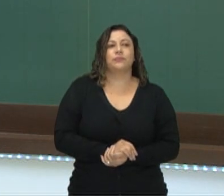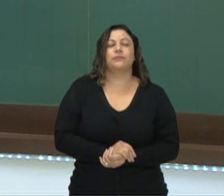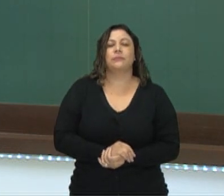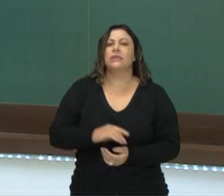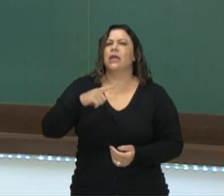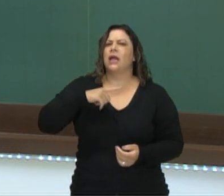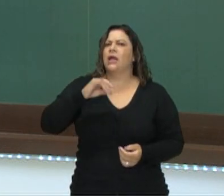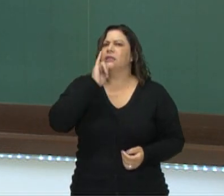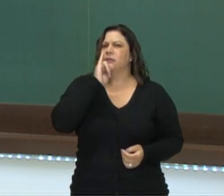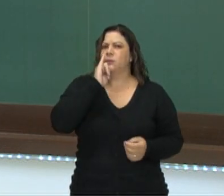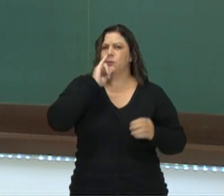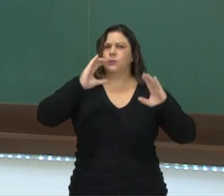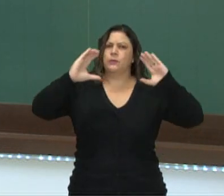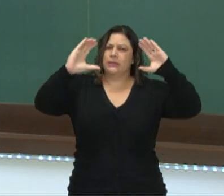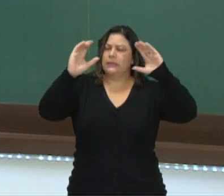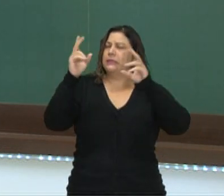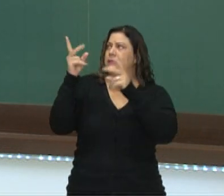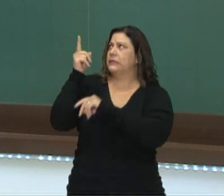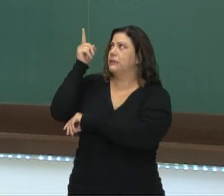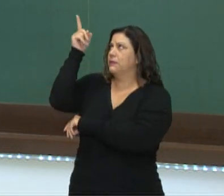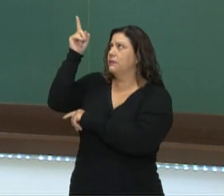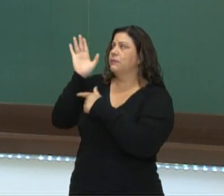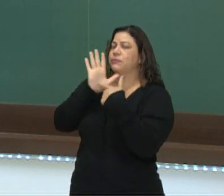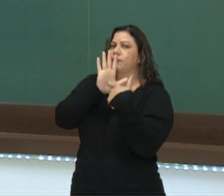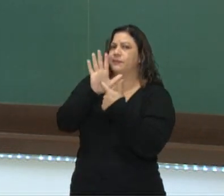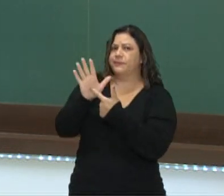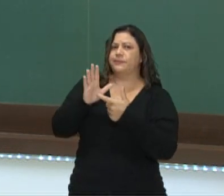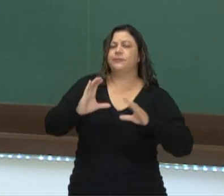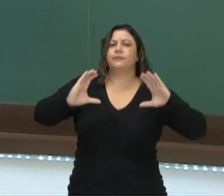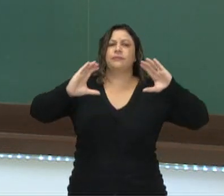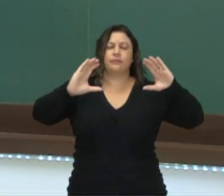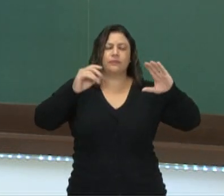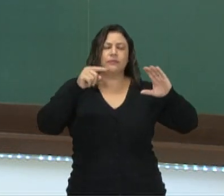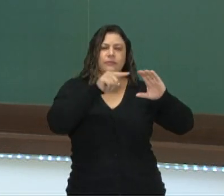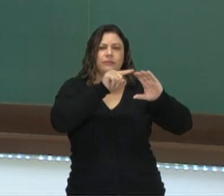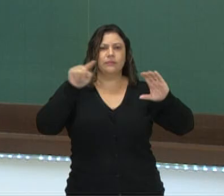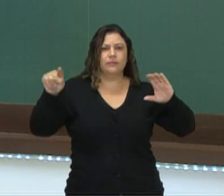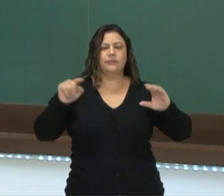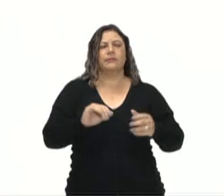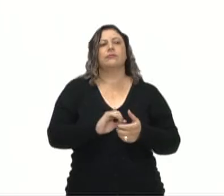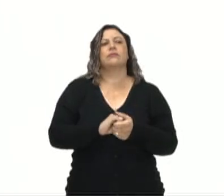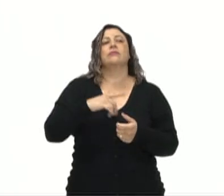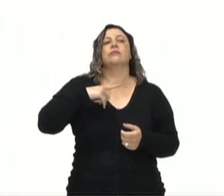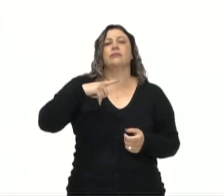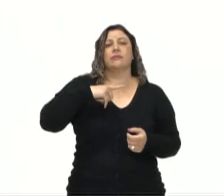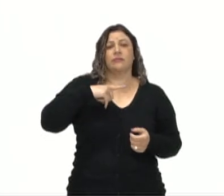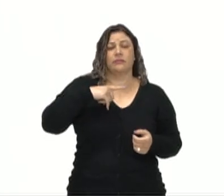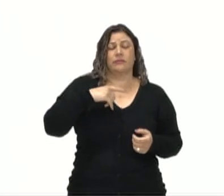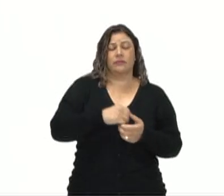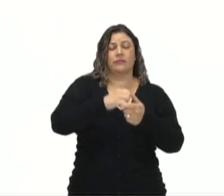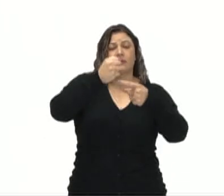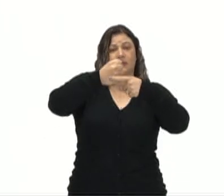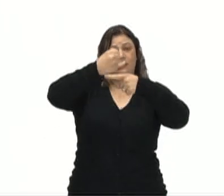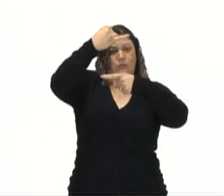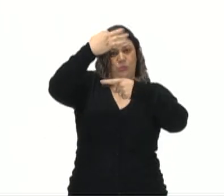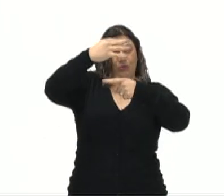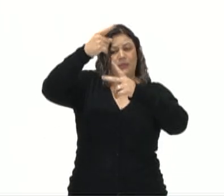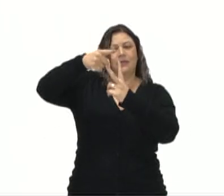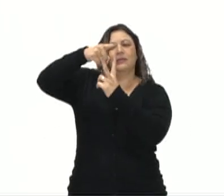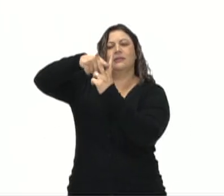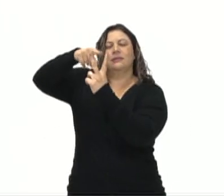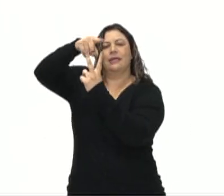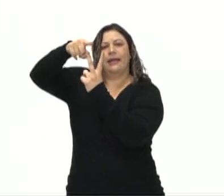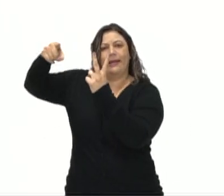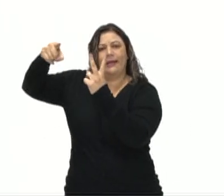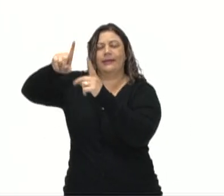aqui um exemplo, né, para mostrar para vocês, uma expressão em que nós temos potência,